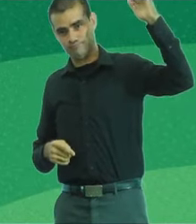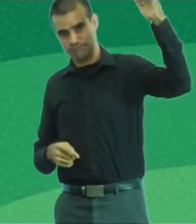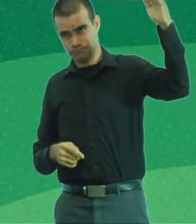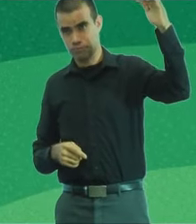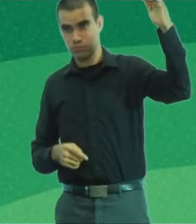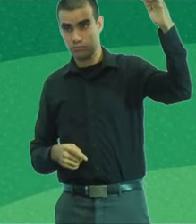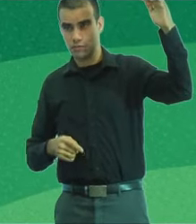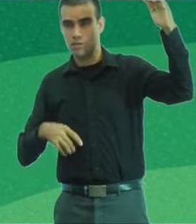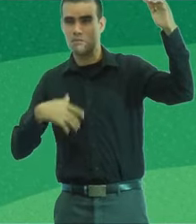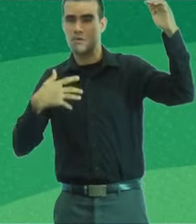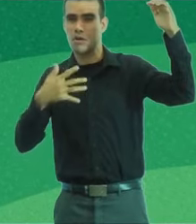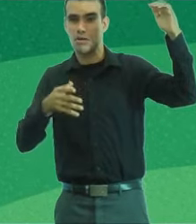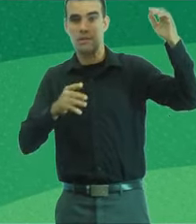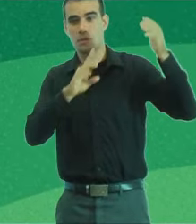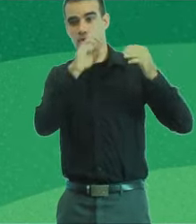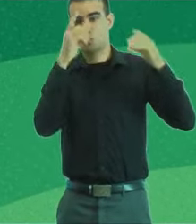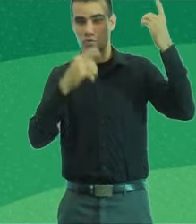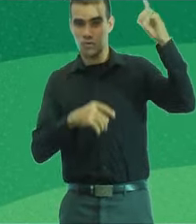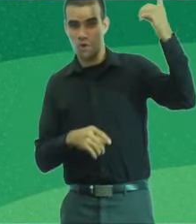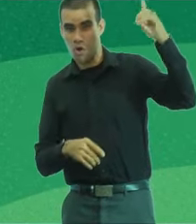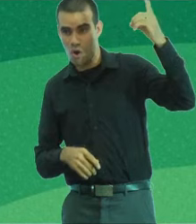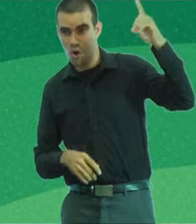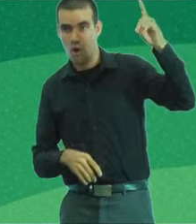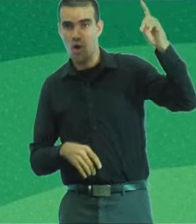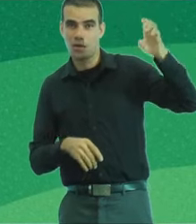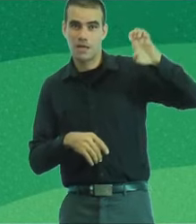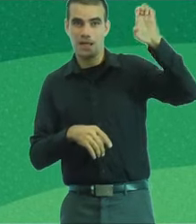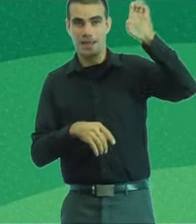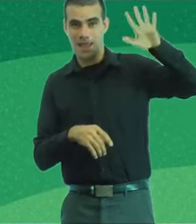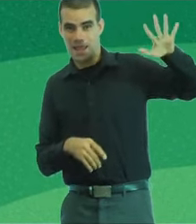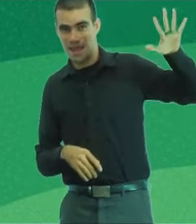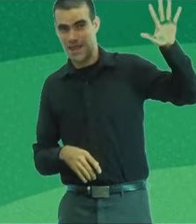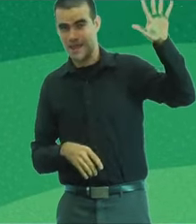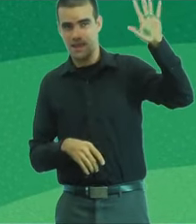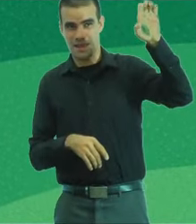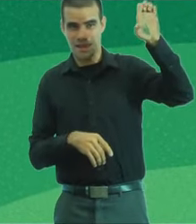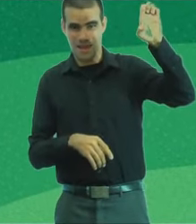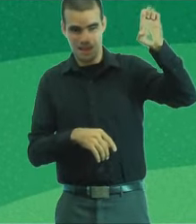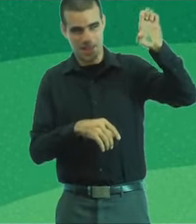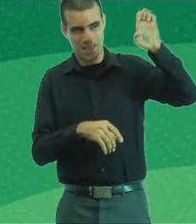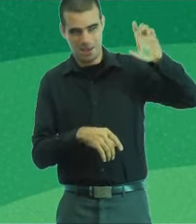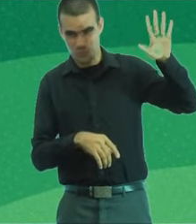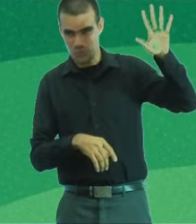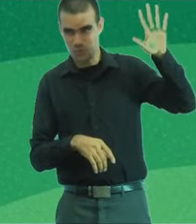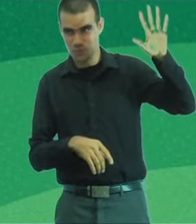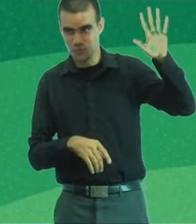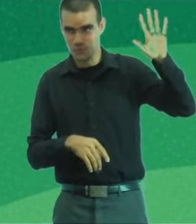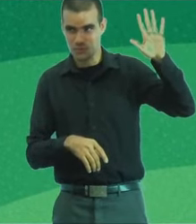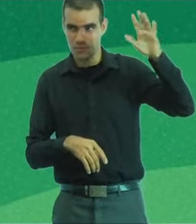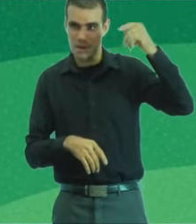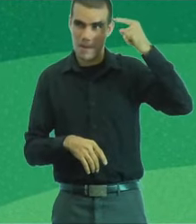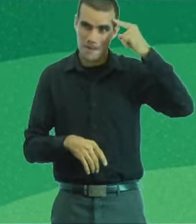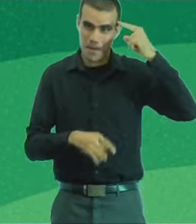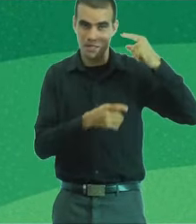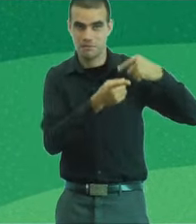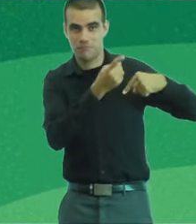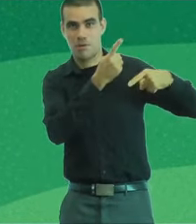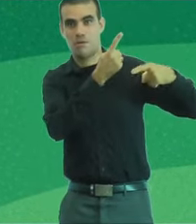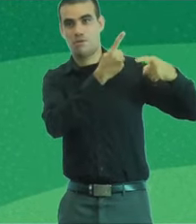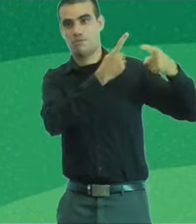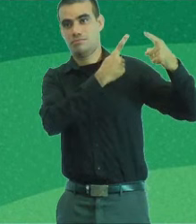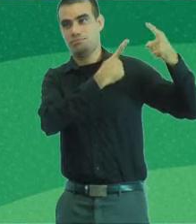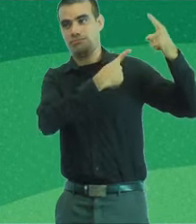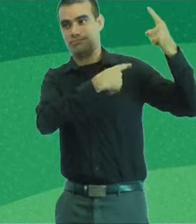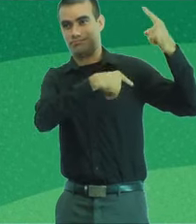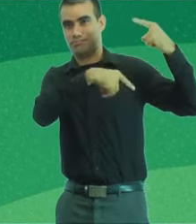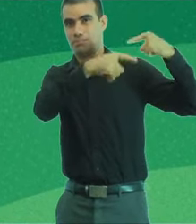e aí eu vou ganhar em dólar e depois que eu ganho em dólar eu ganhei em euro E aí sabe sempre a motivação fica